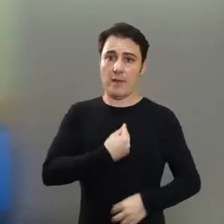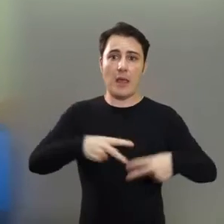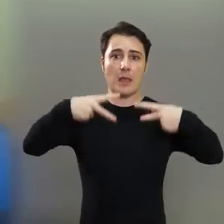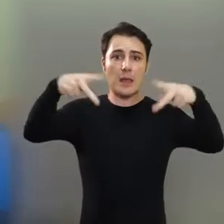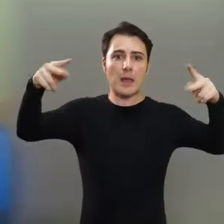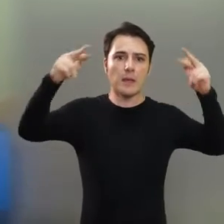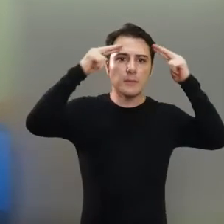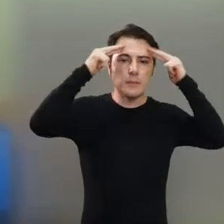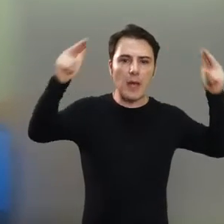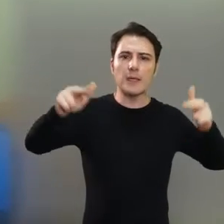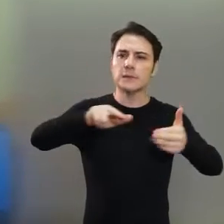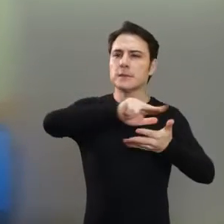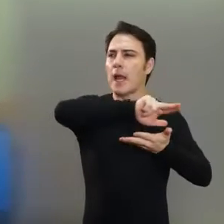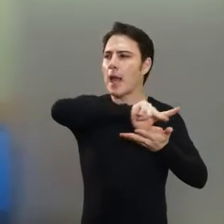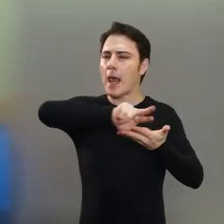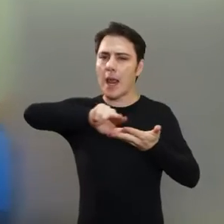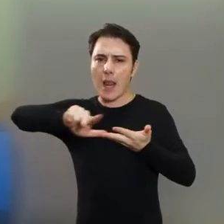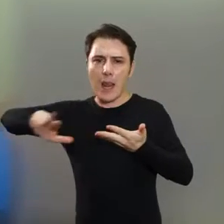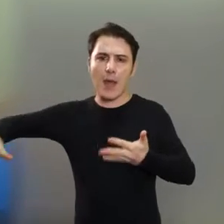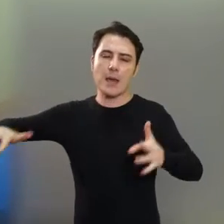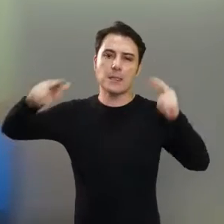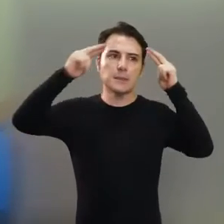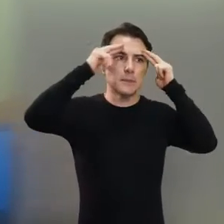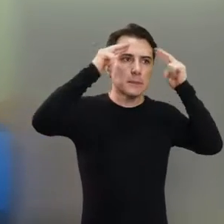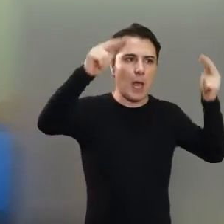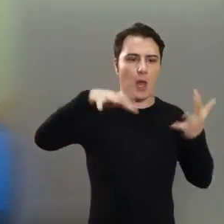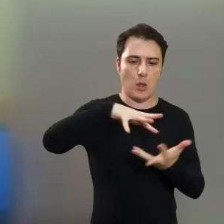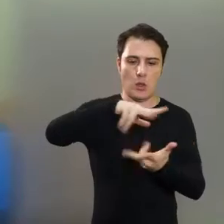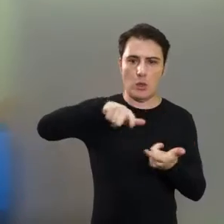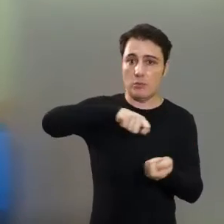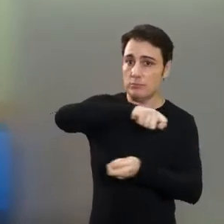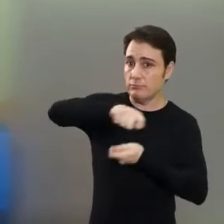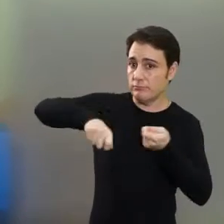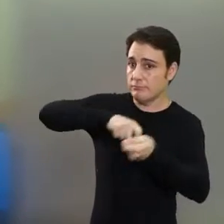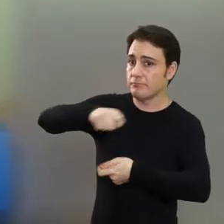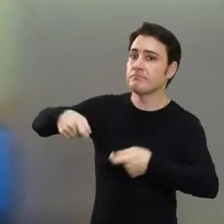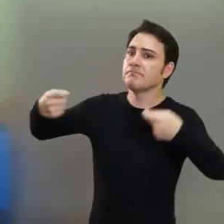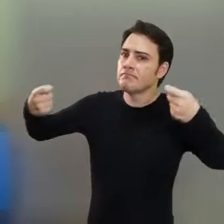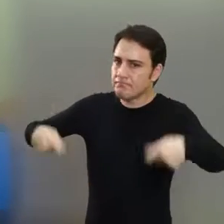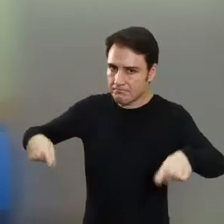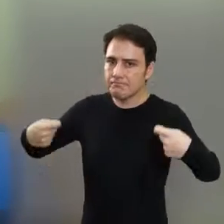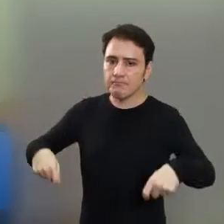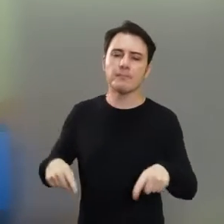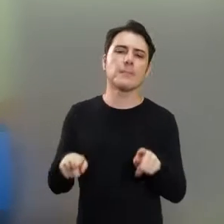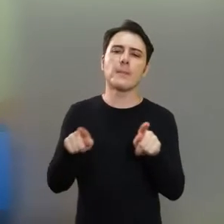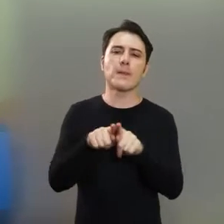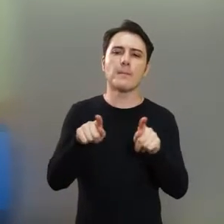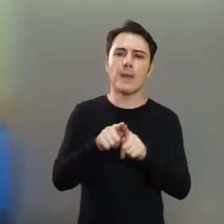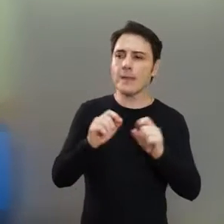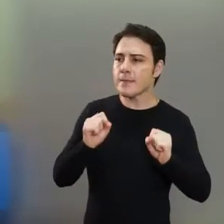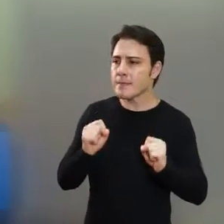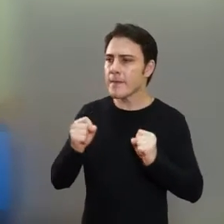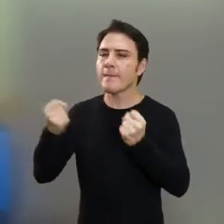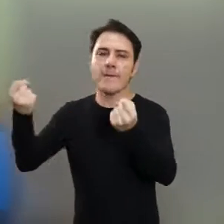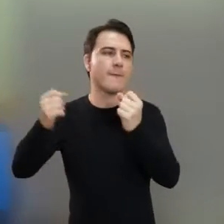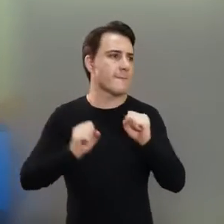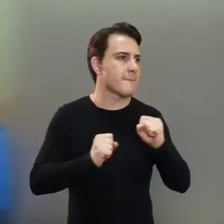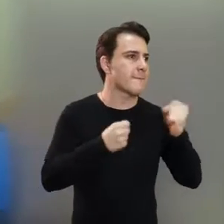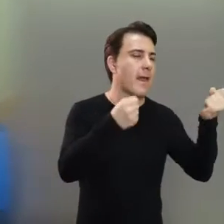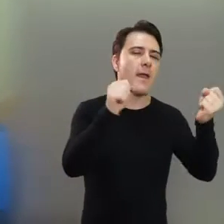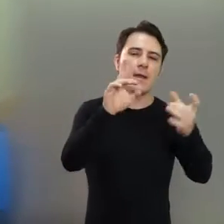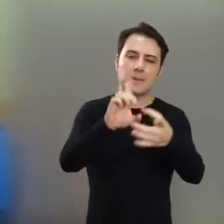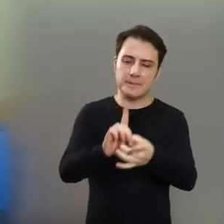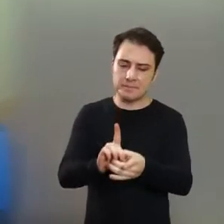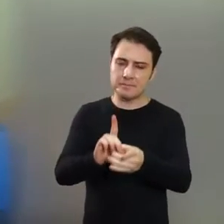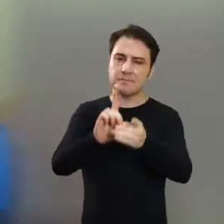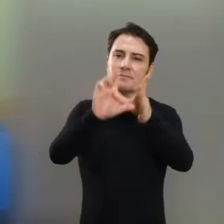sentido um dos grandes desafios a ser encarados é construir o direito à cidade em um sentido tanto com respeito